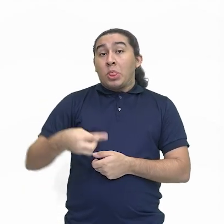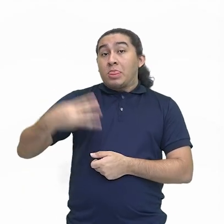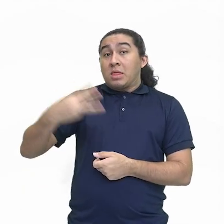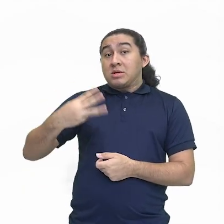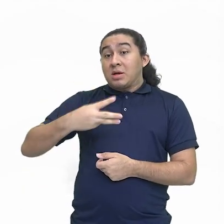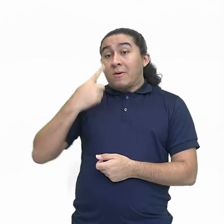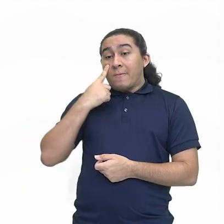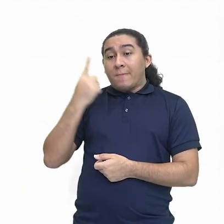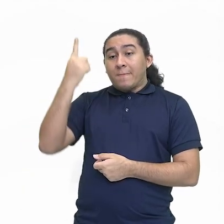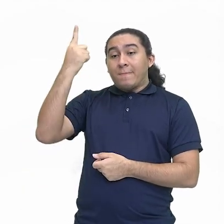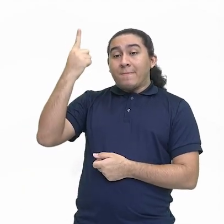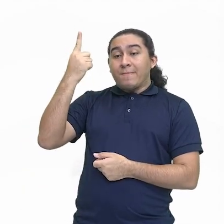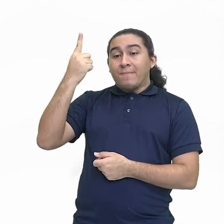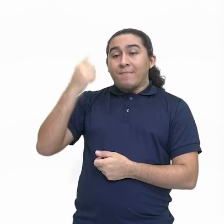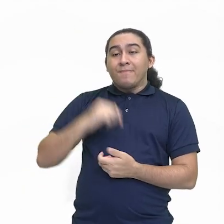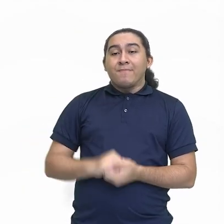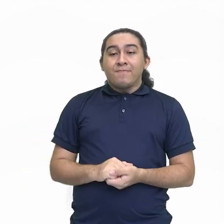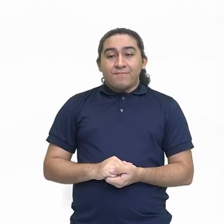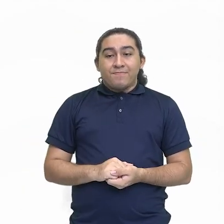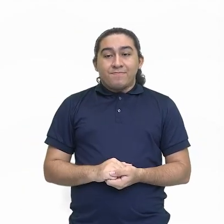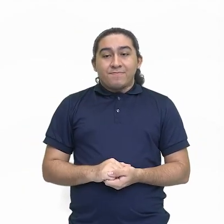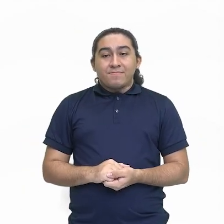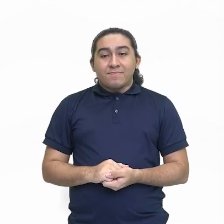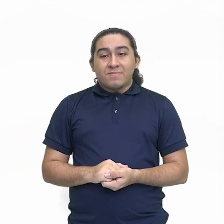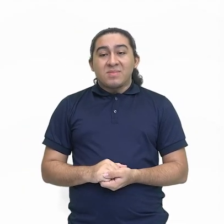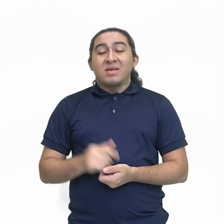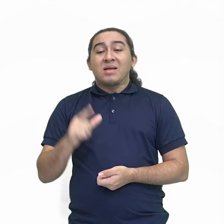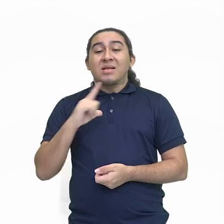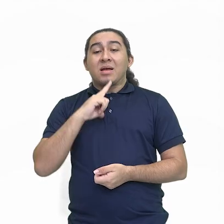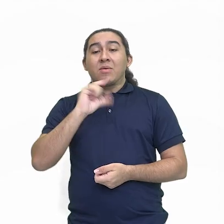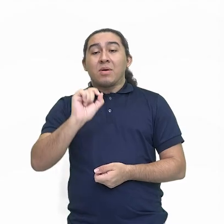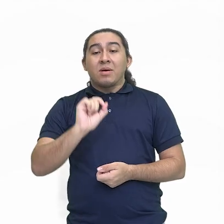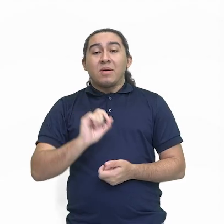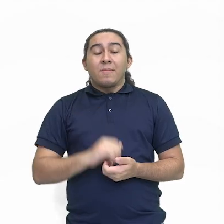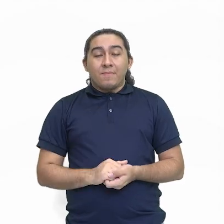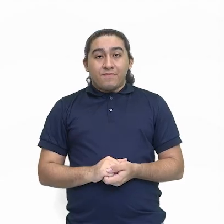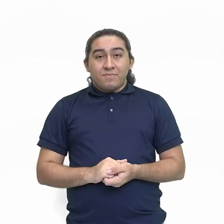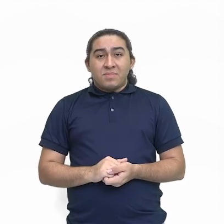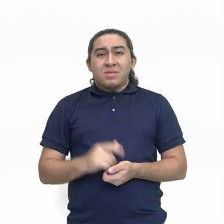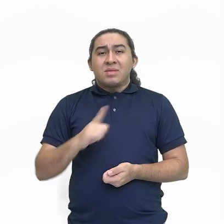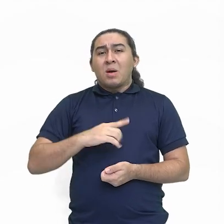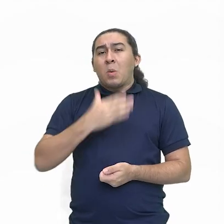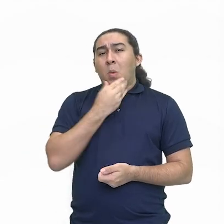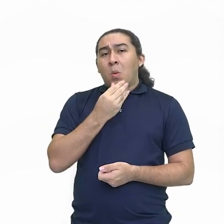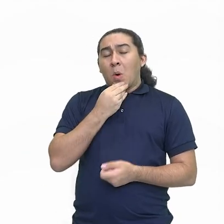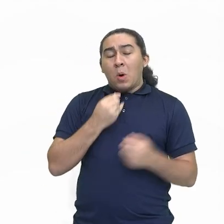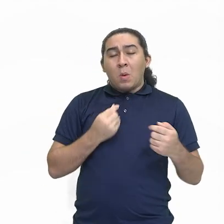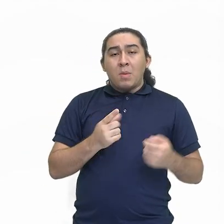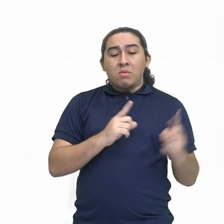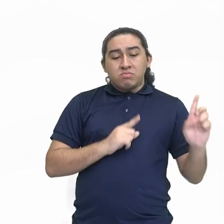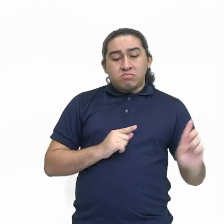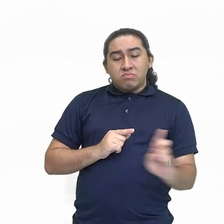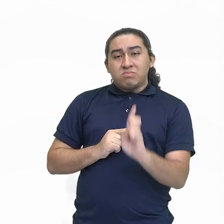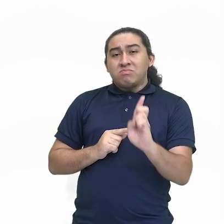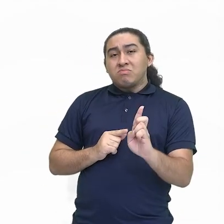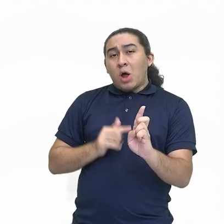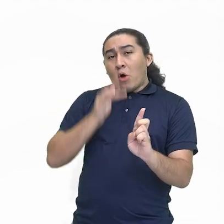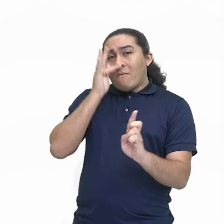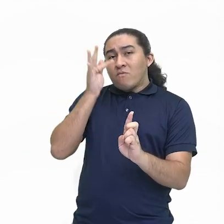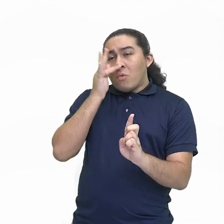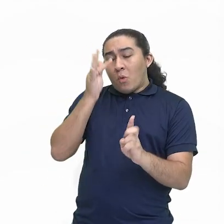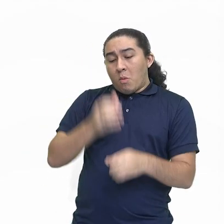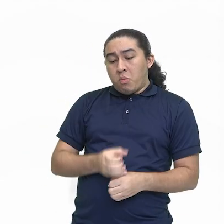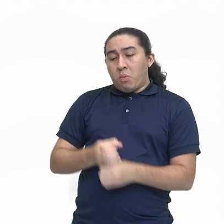né, para dar o buquê aí para a moça, e veja que as flores estão assim um pouco